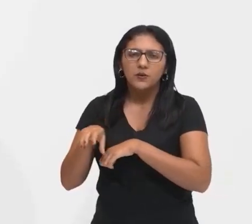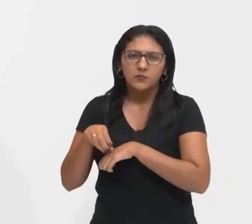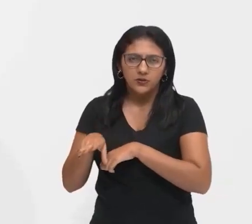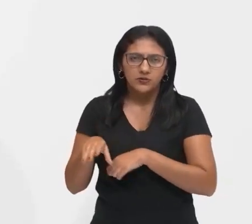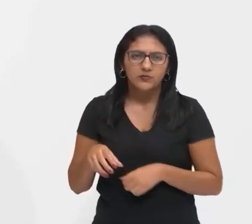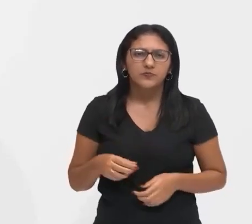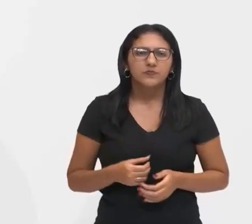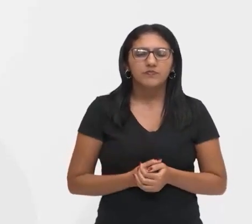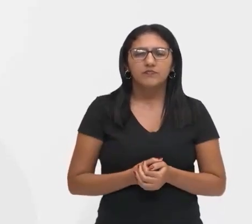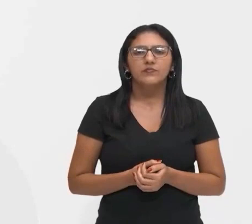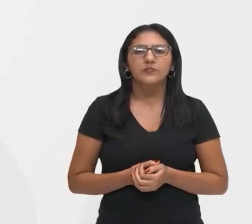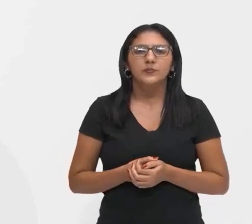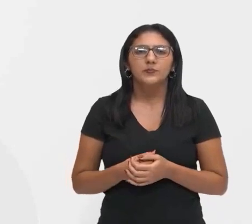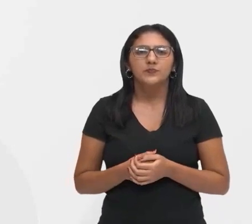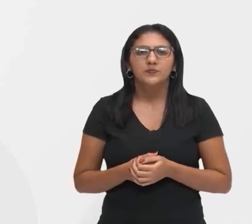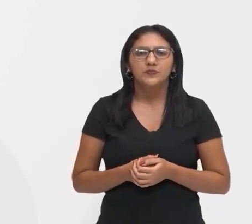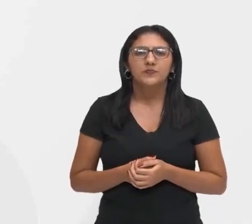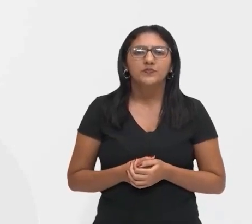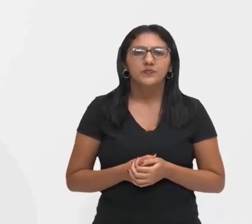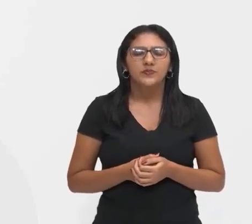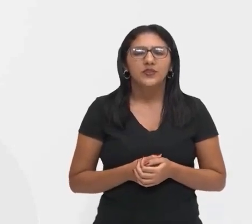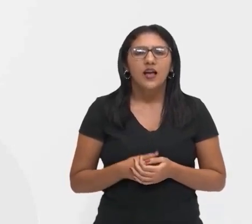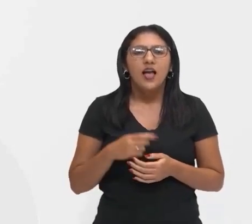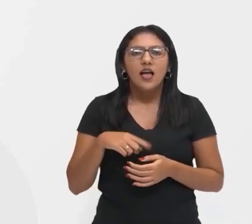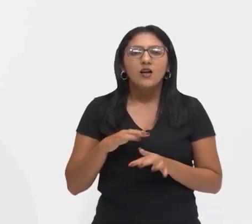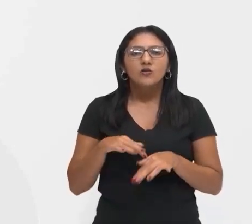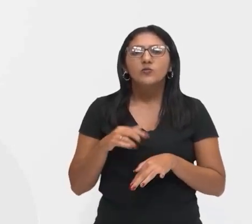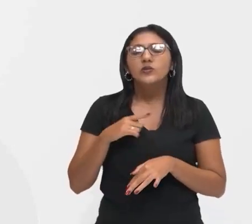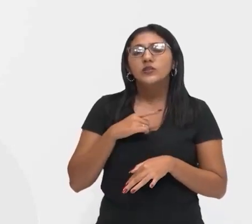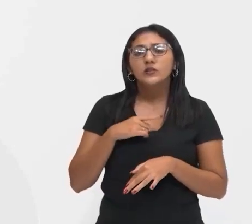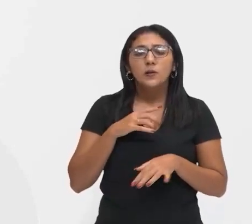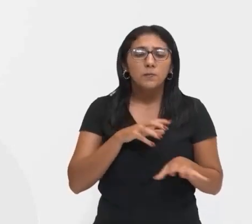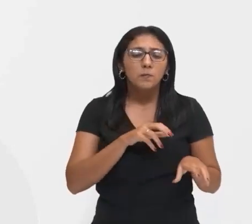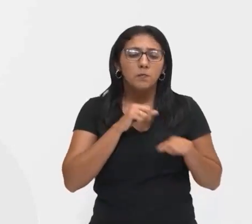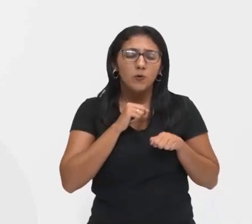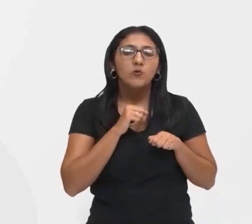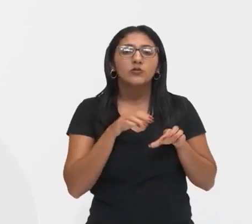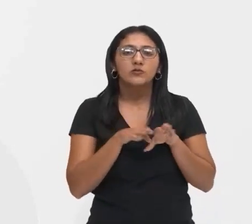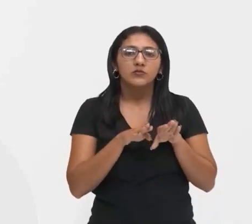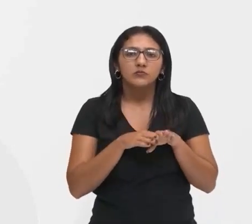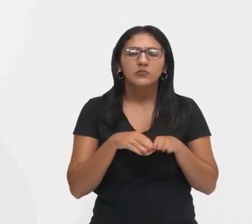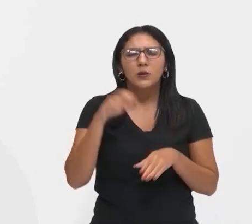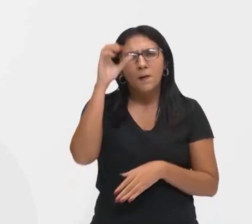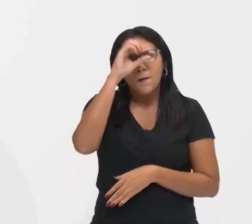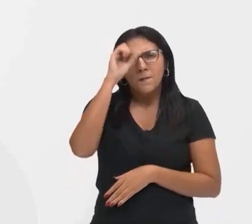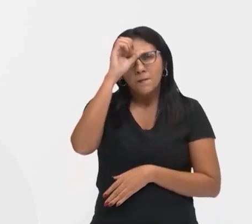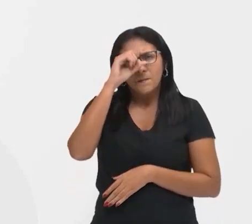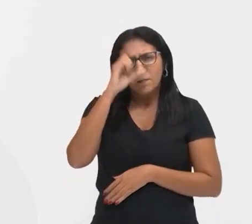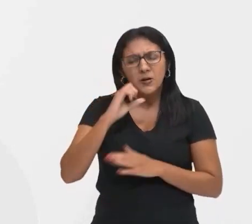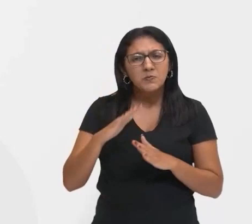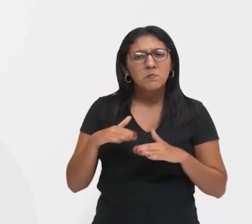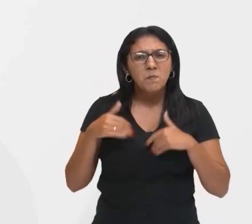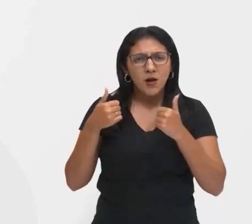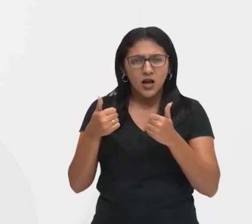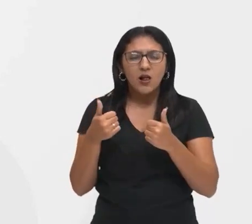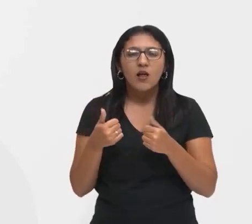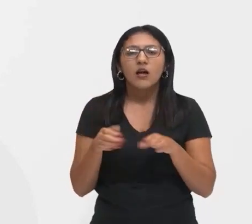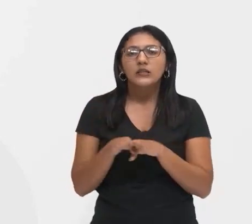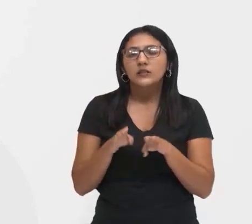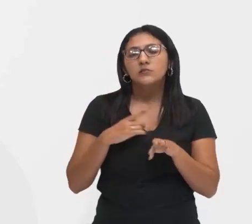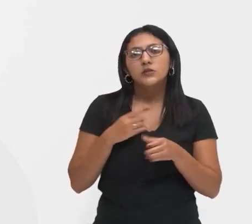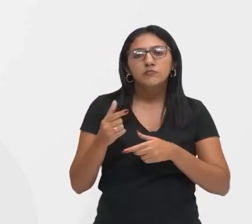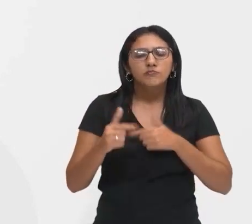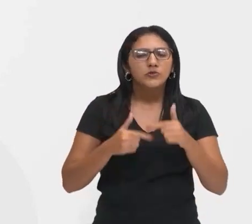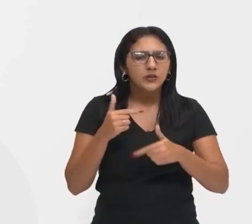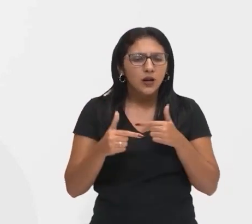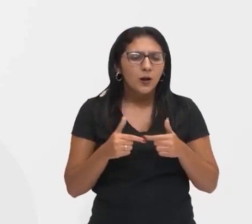como nós falamos, este último também é beneficiado, pois ele fixa mais o aprendizado, além de trabalhar sua comunicação